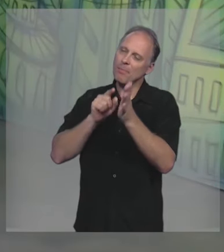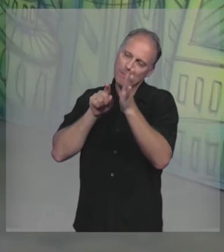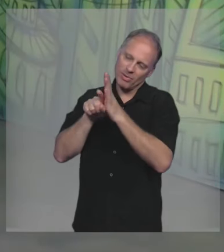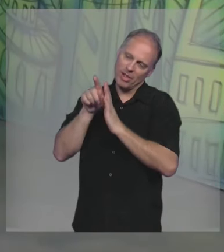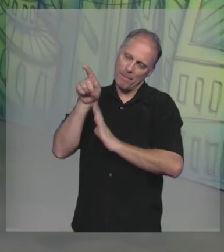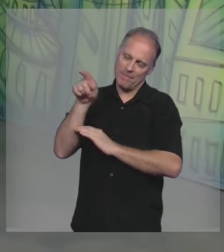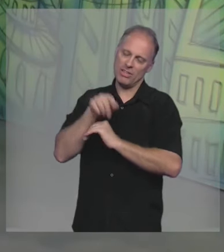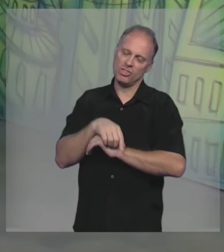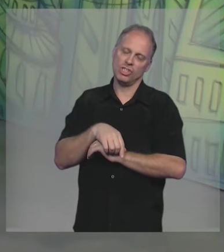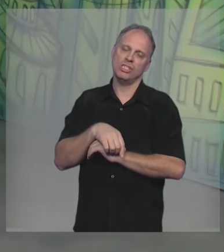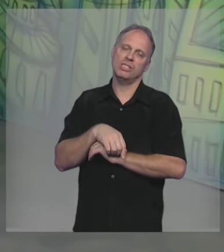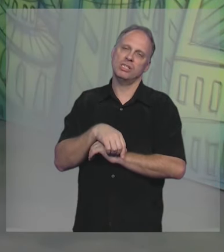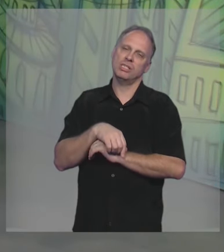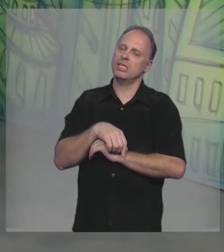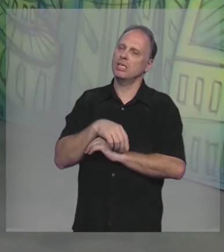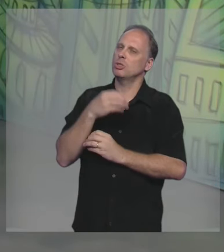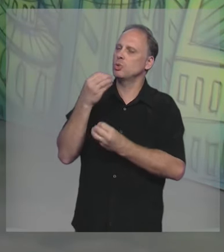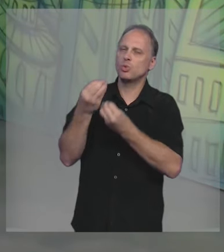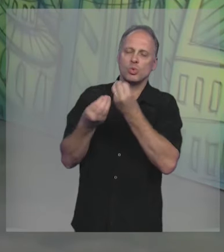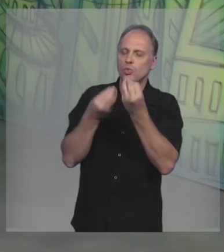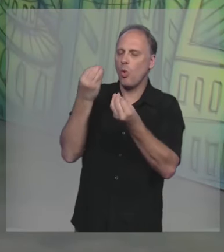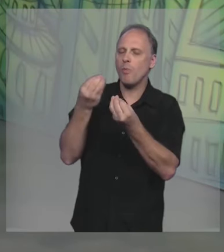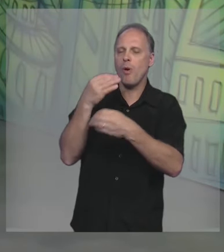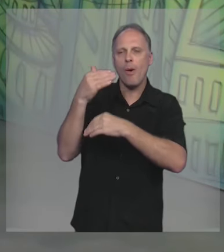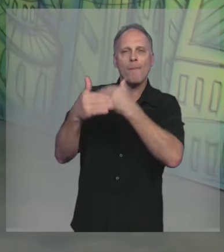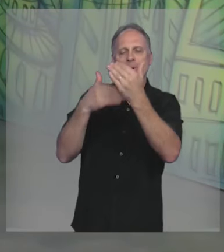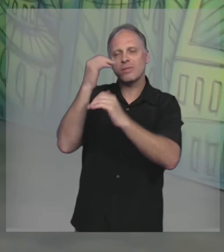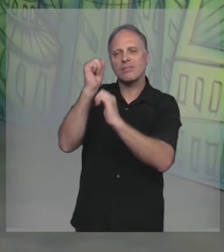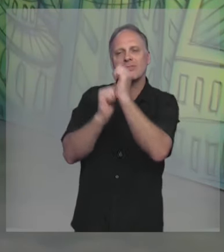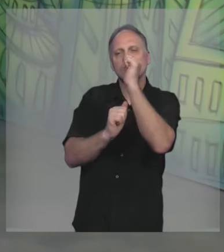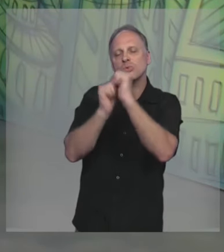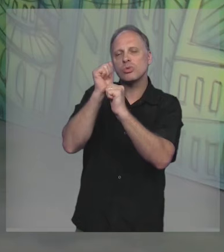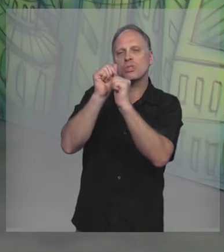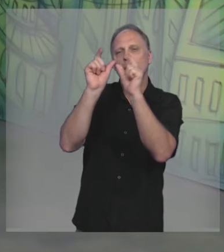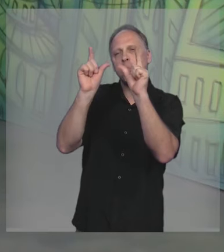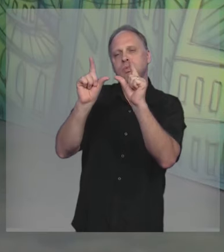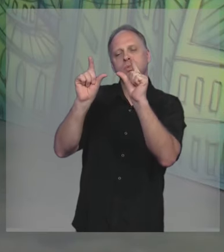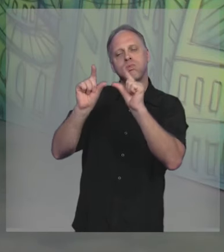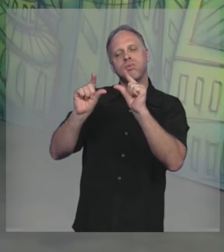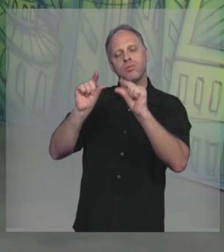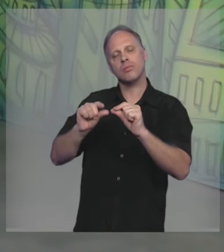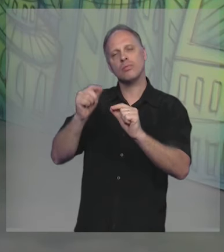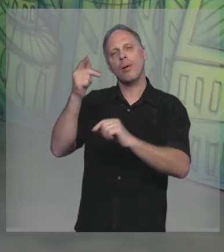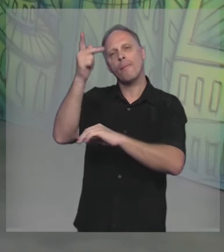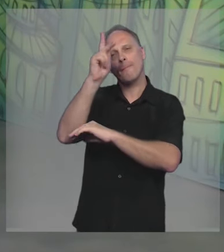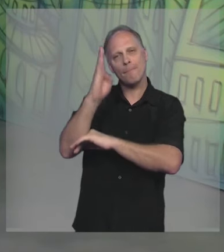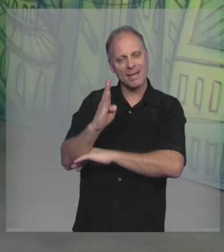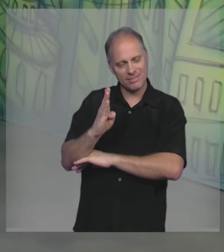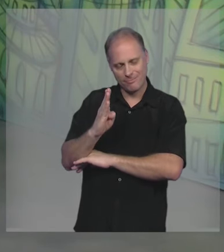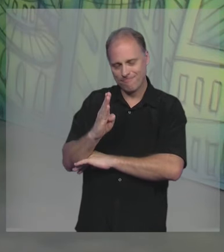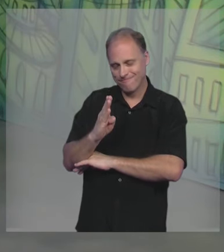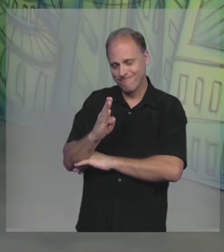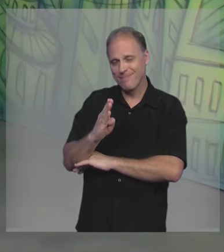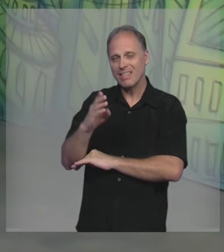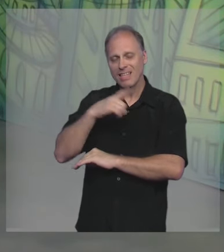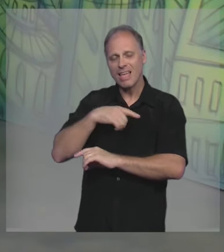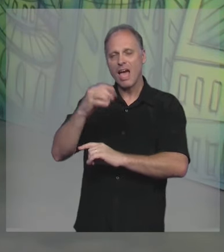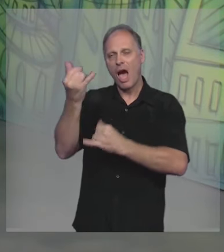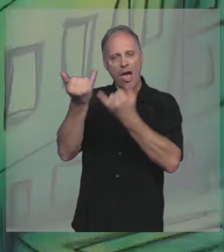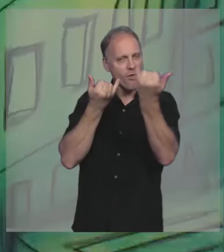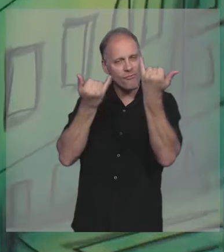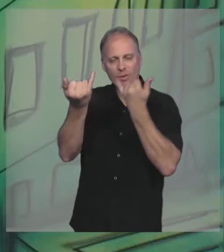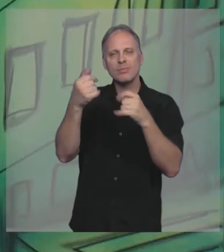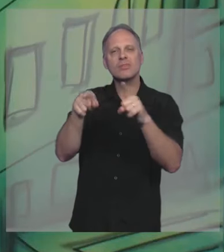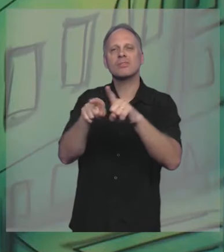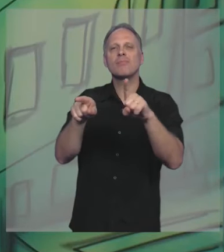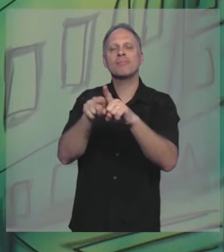lhe perguntado, né, sobre o processo de desindustrialização, né, no país. Aí tem dados